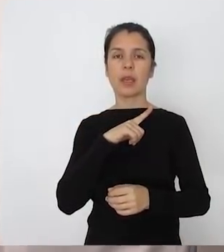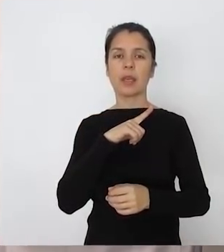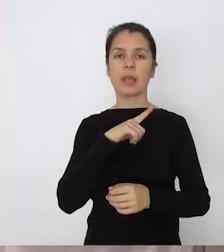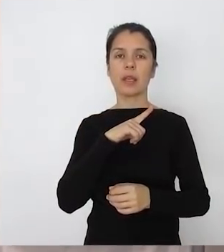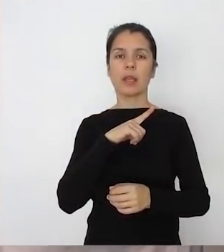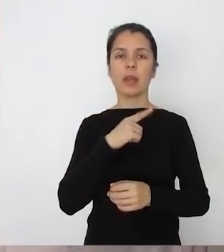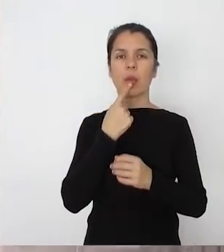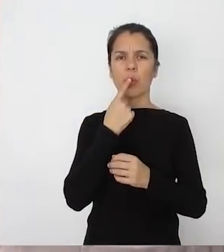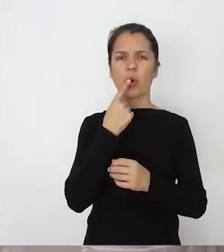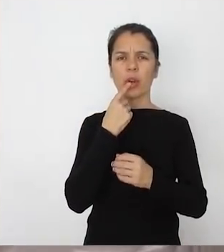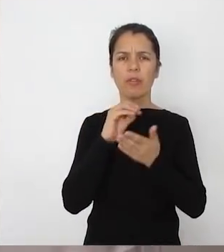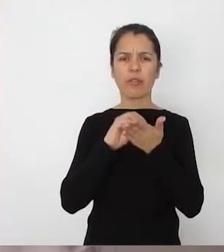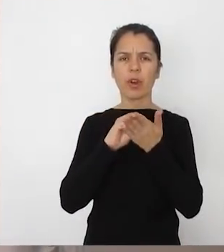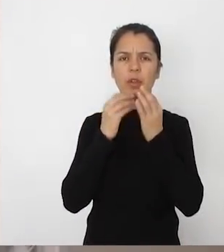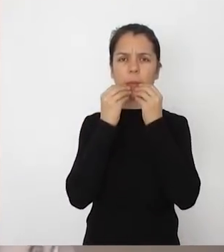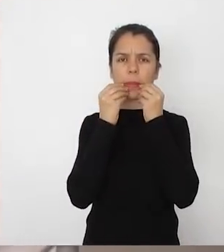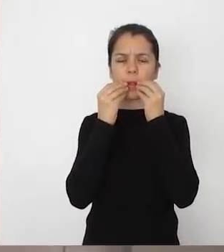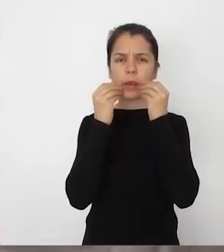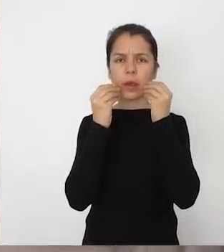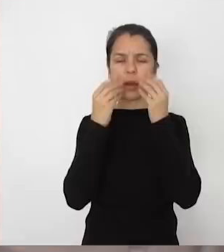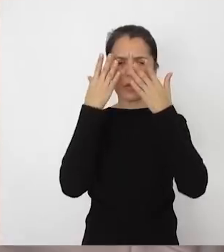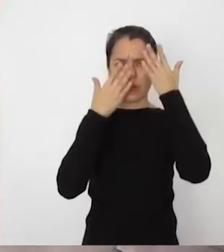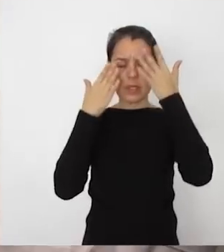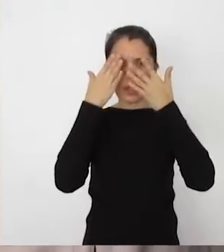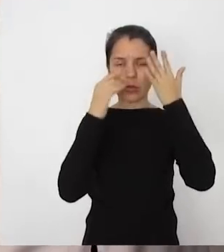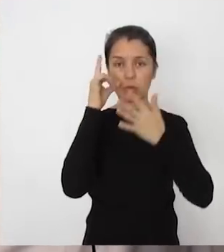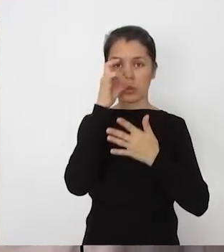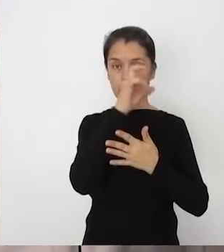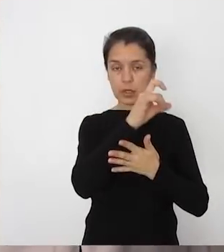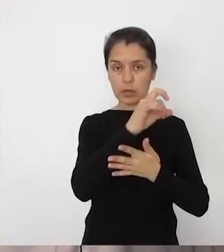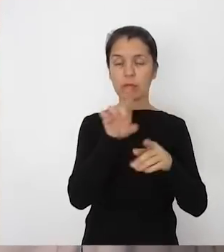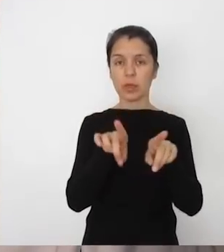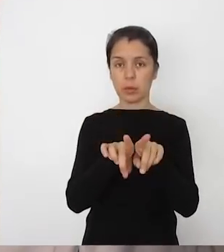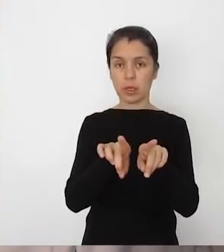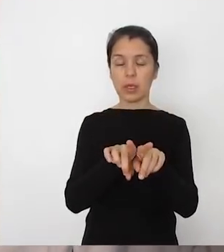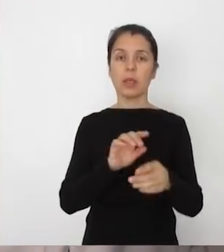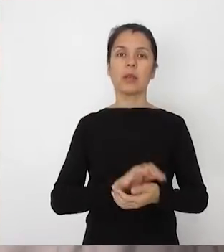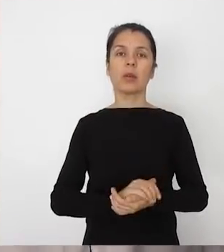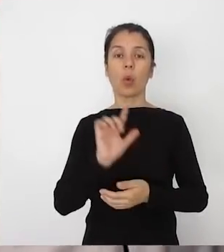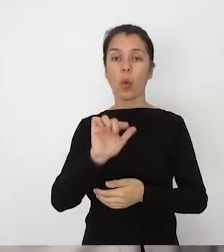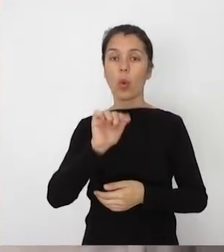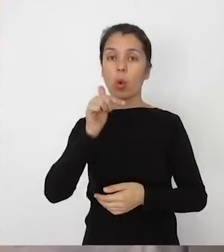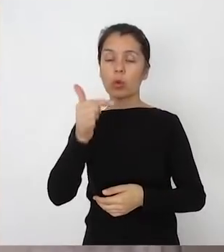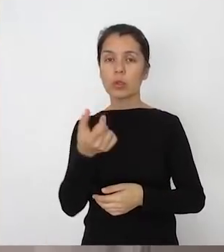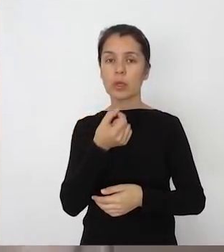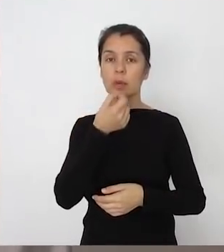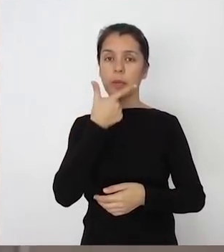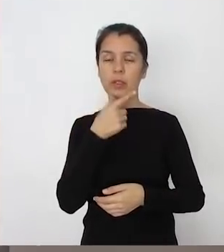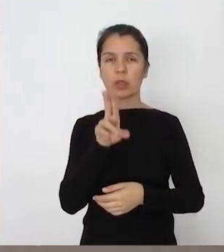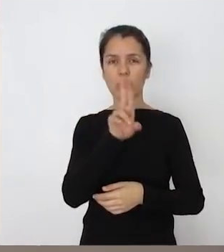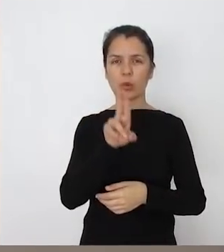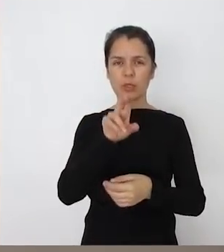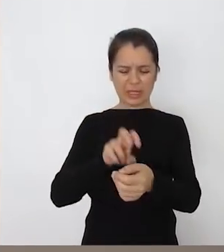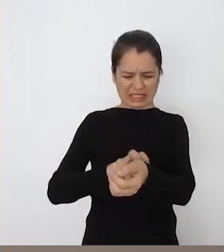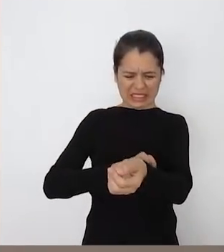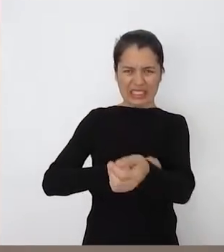baba a criança, aumento da produção de glândula salivar, né? E a catesia, quer dizer, inquietude, agitação. Olha que paradoxo,